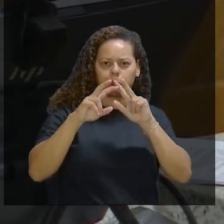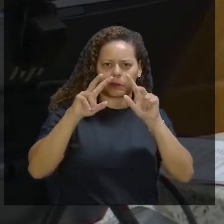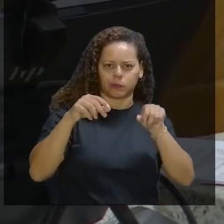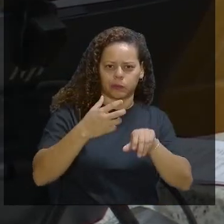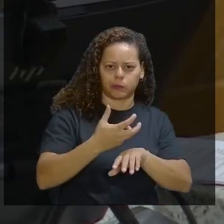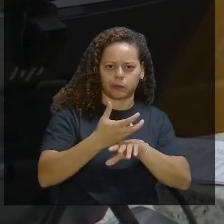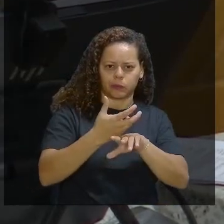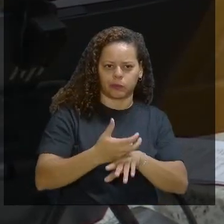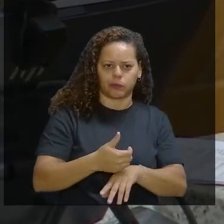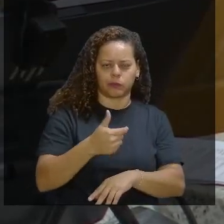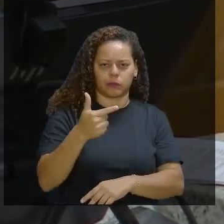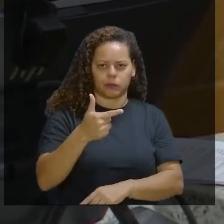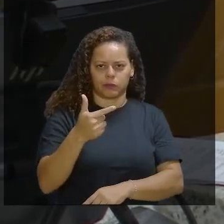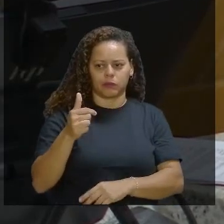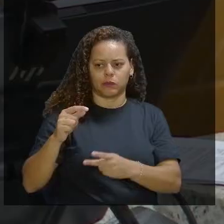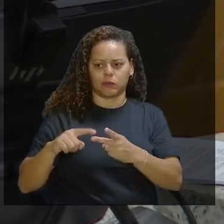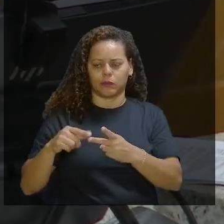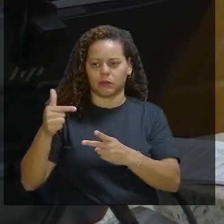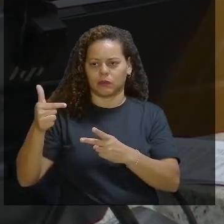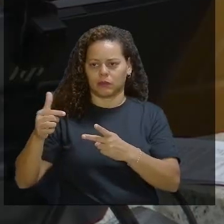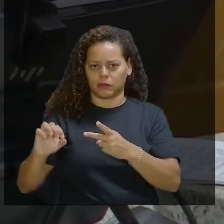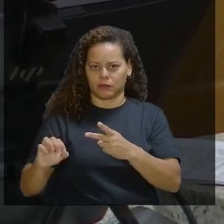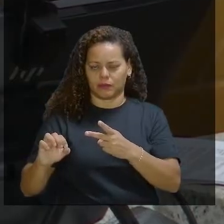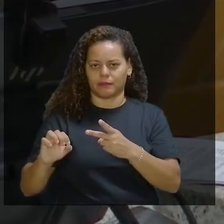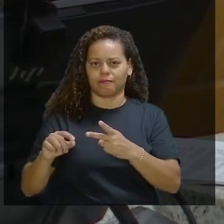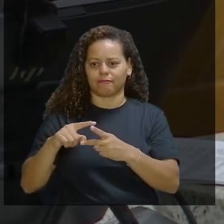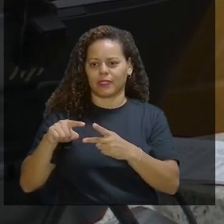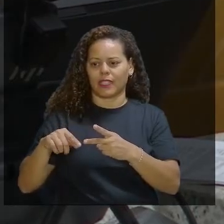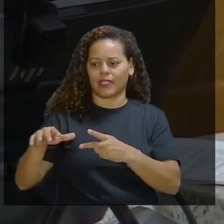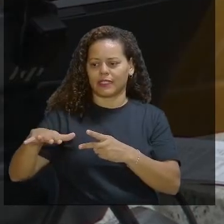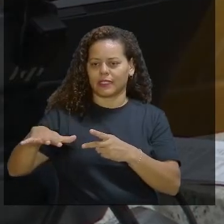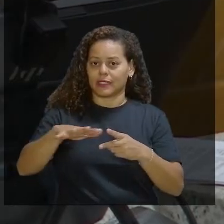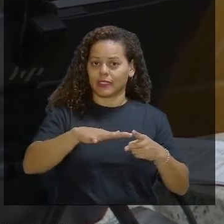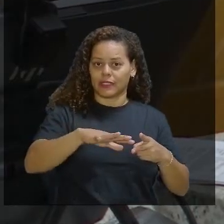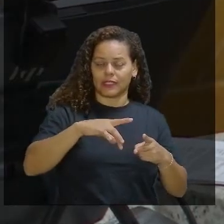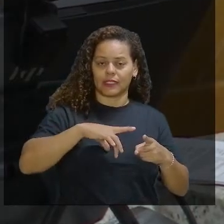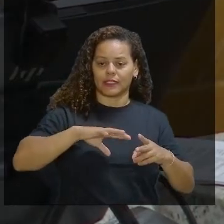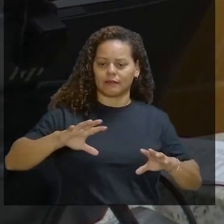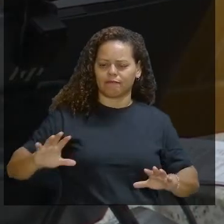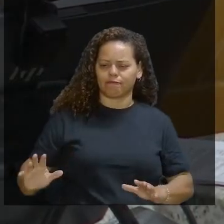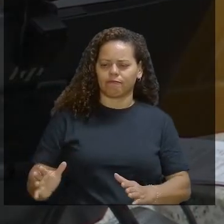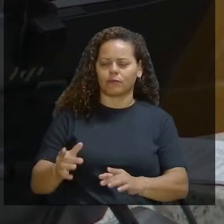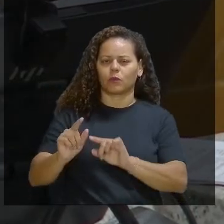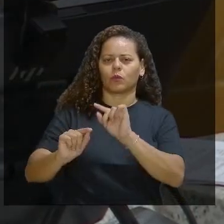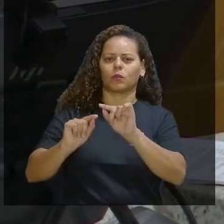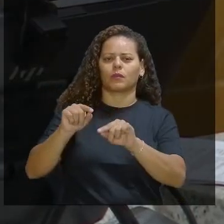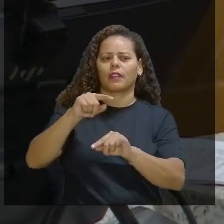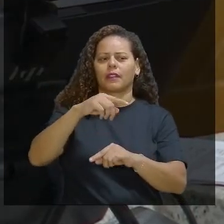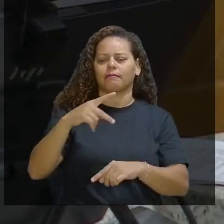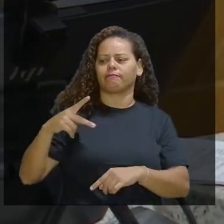2ª, 10ª e 14ª zonas eleitorais da capital. A iniciativa partiu da Corregedoria Regional